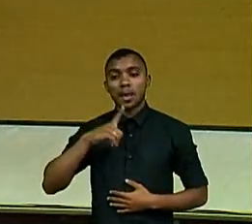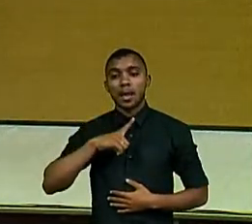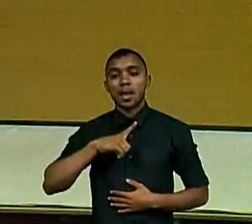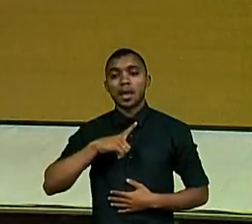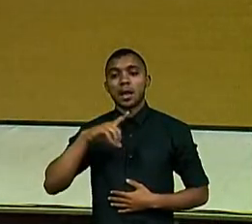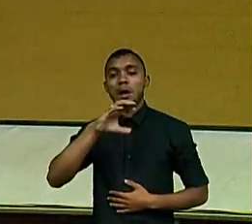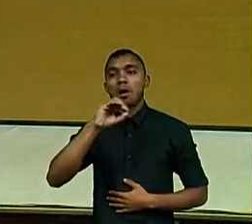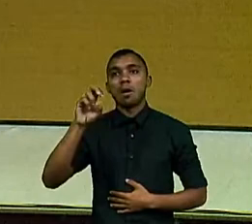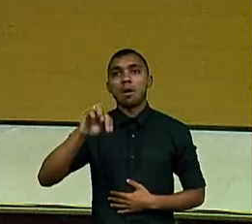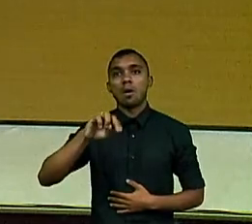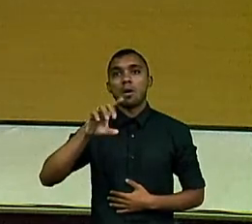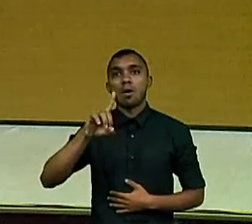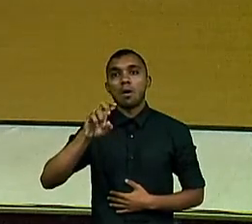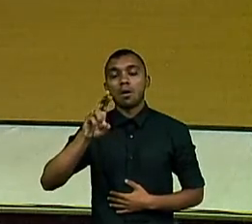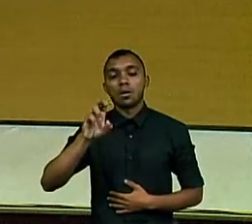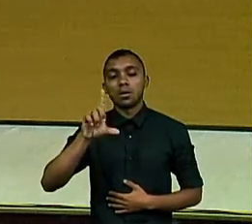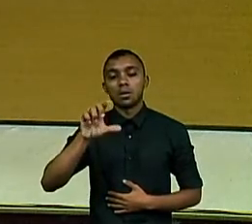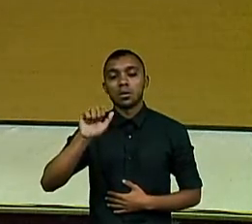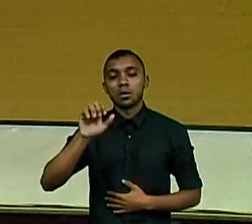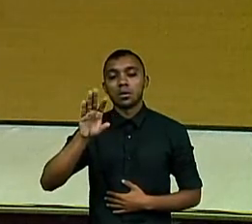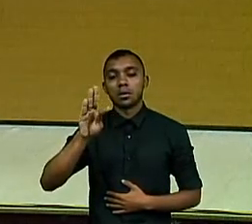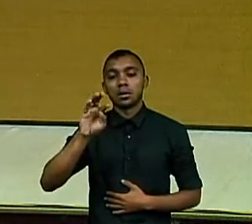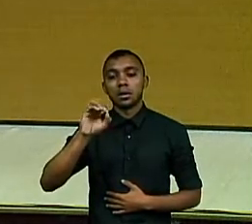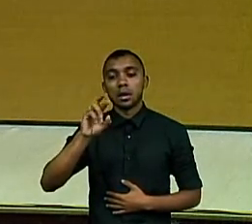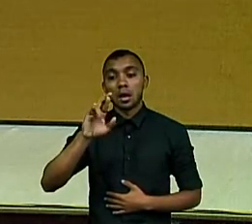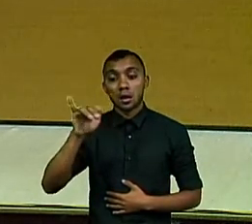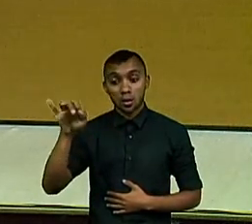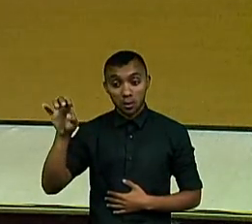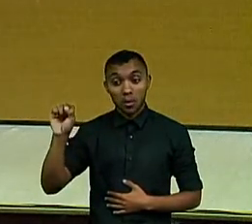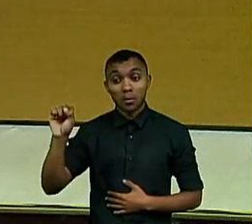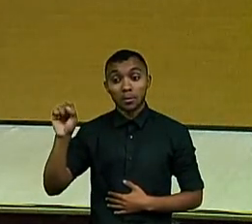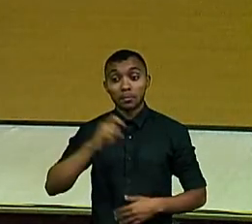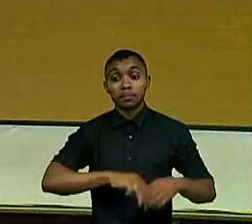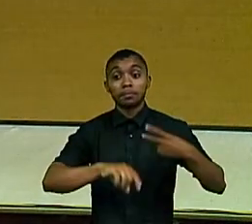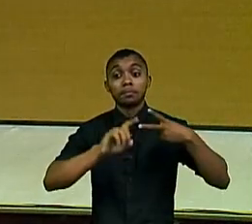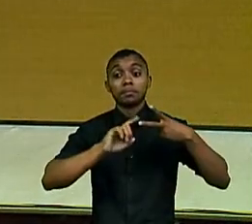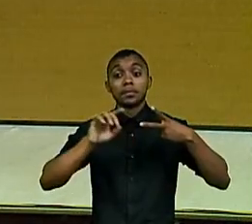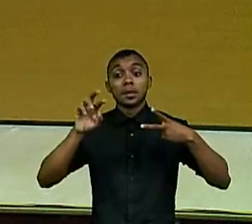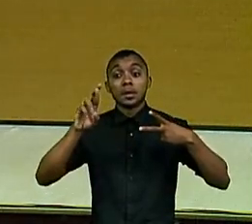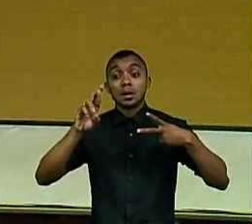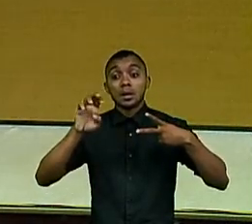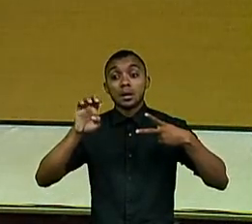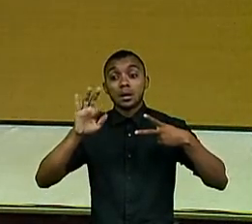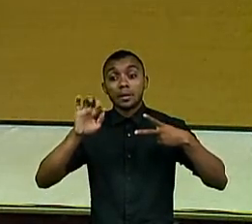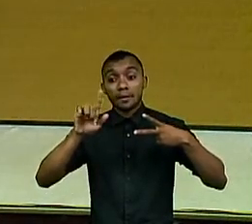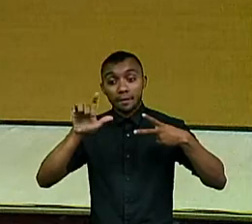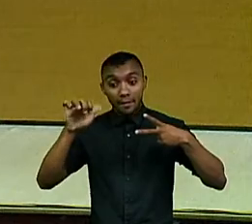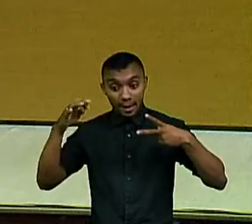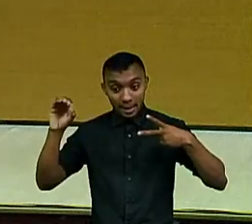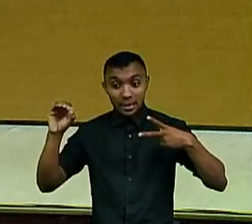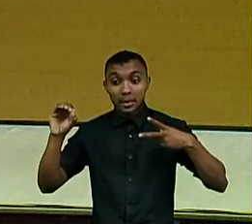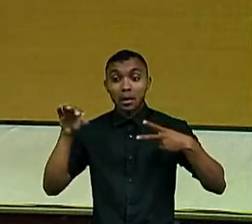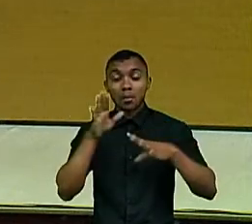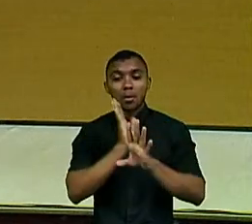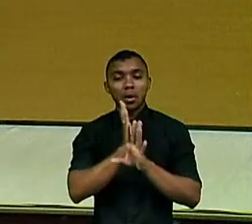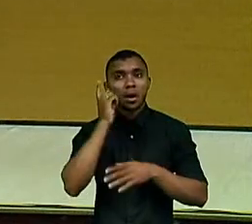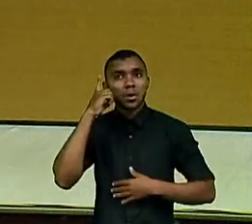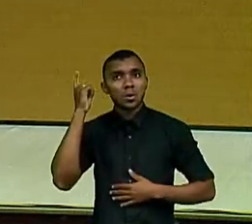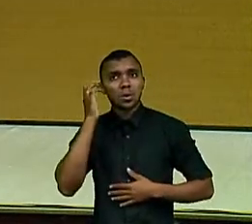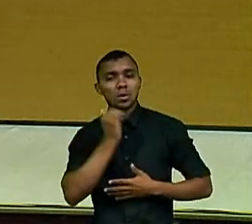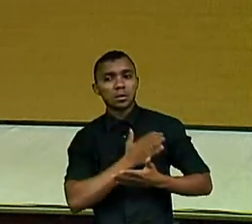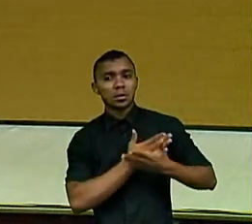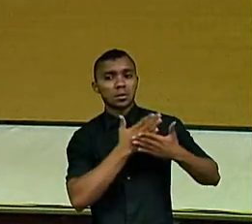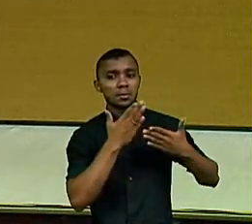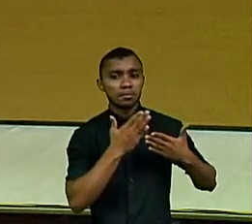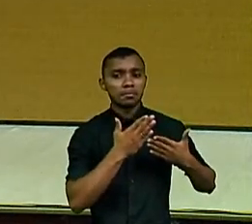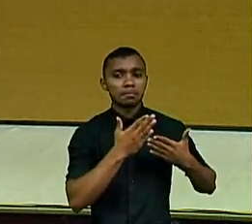você tem a reflexão o caso do som bater e refletir